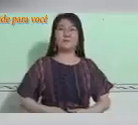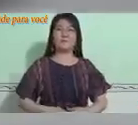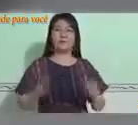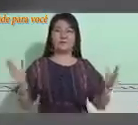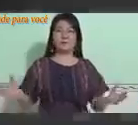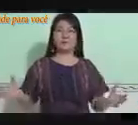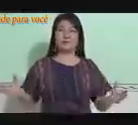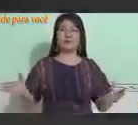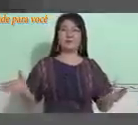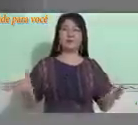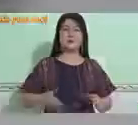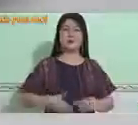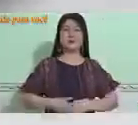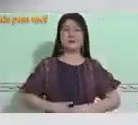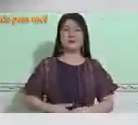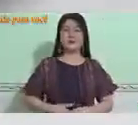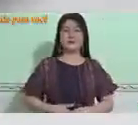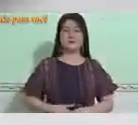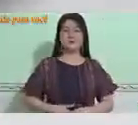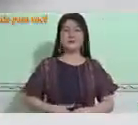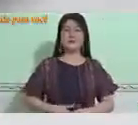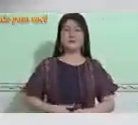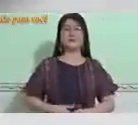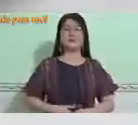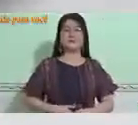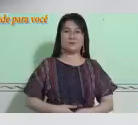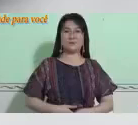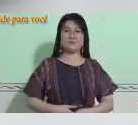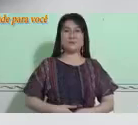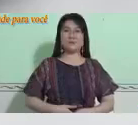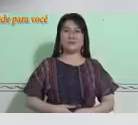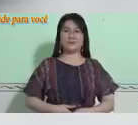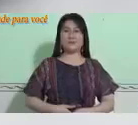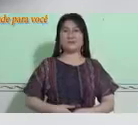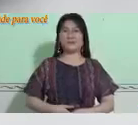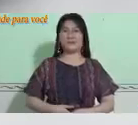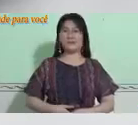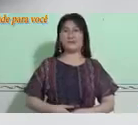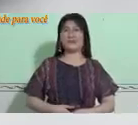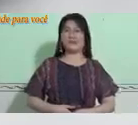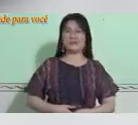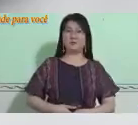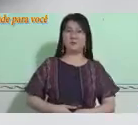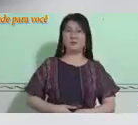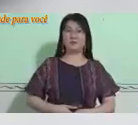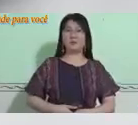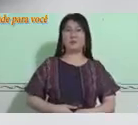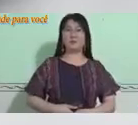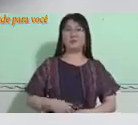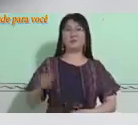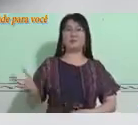entanto, também pode ser desencadeada por uma crise de ansiedade, já que alterações psicológicas também